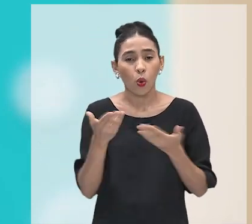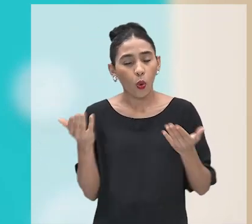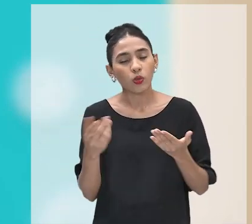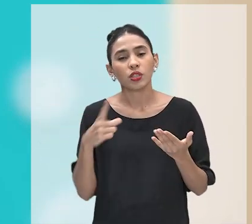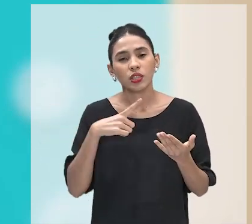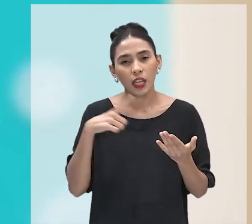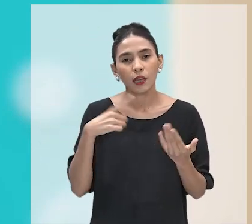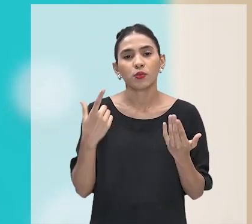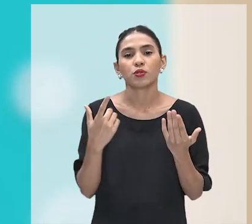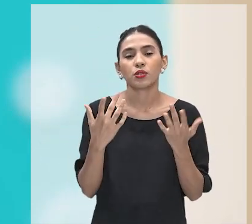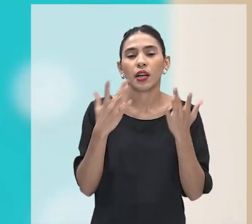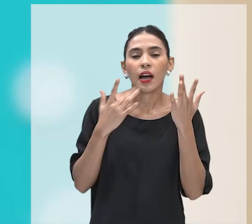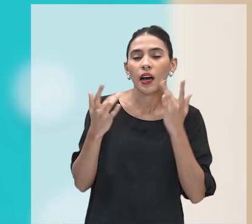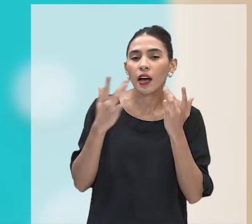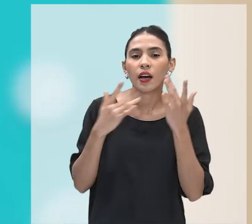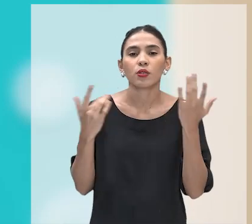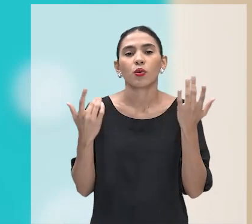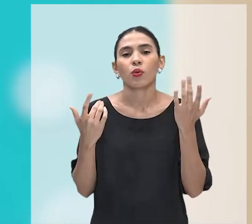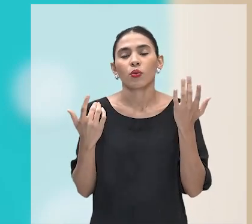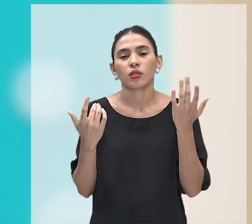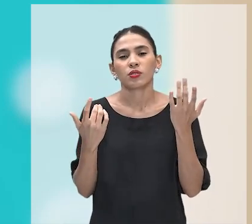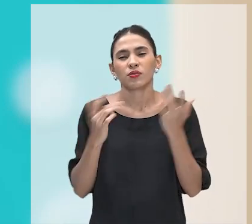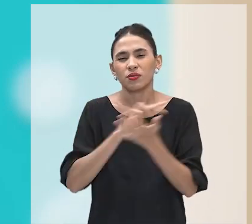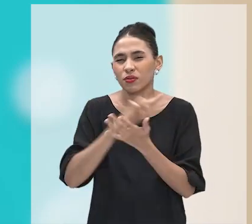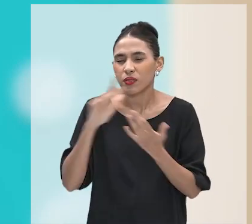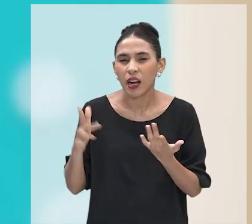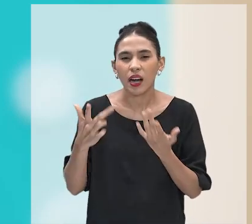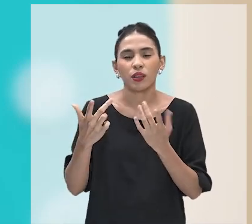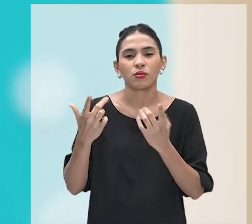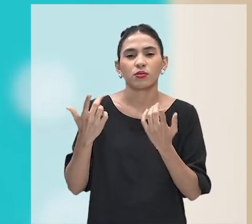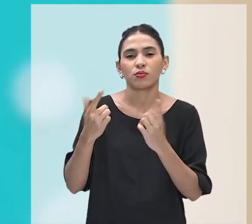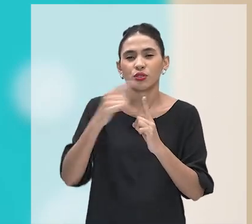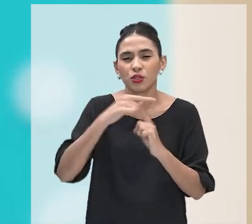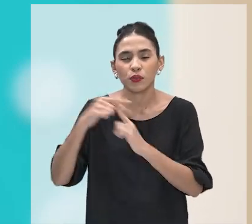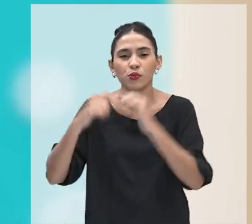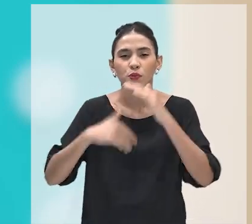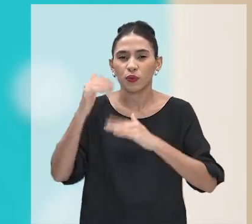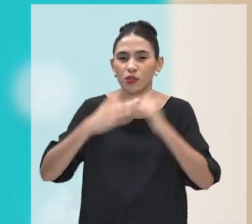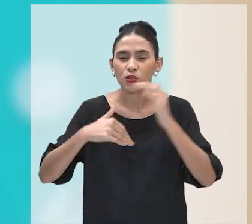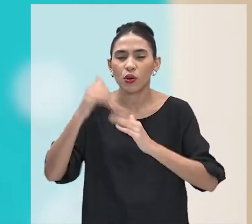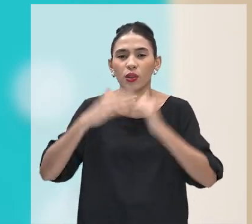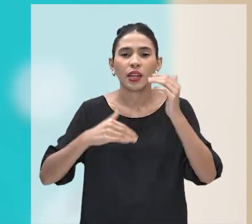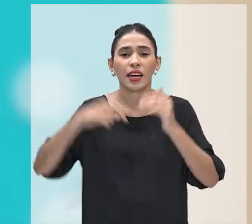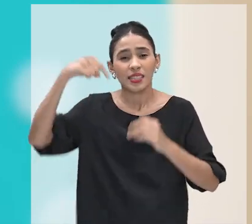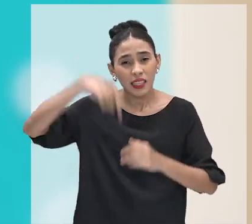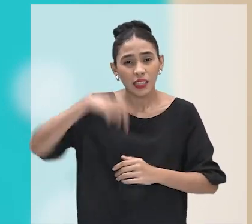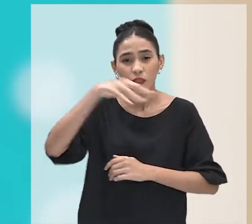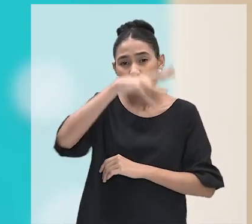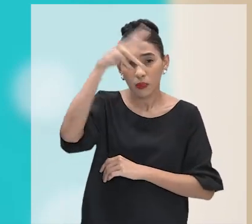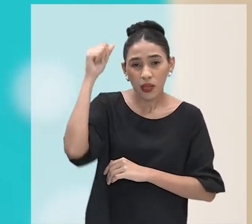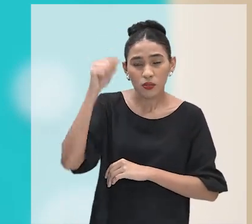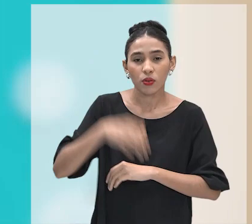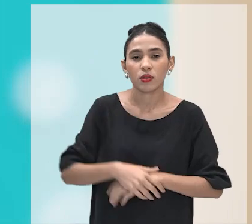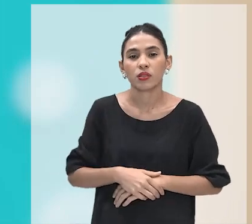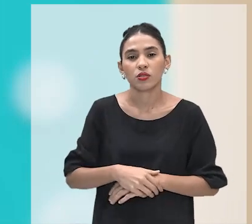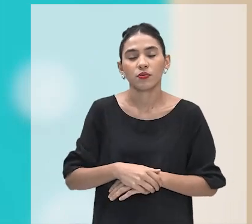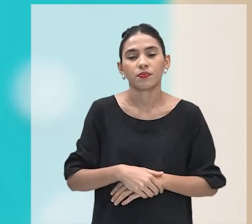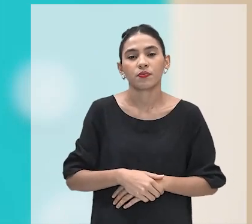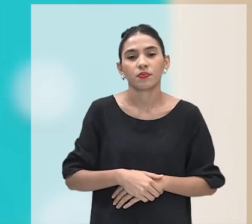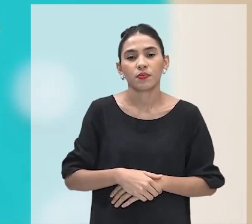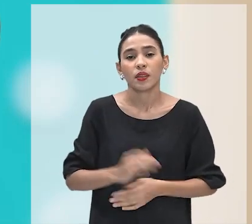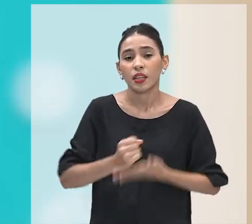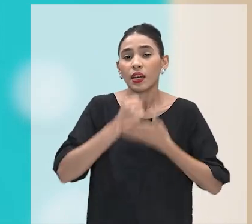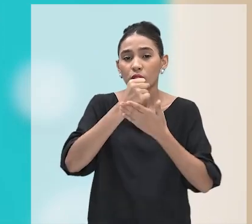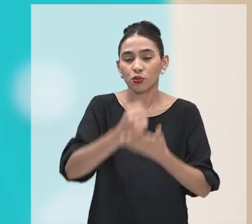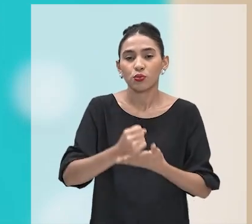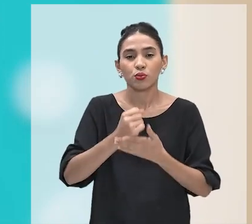atrizes, atores, nós temos cenógrafos, nós temos figurinistas, costureiras, que nutrem, que suprem as